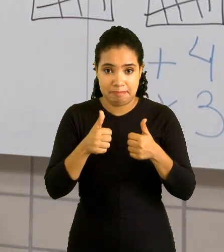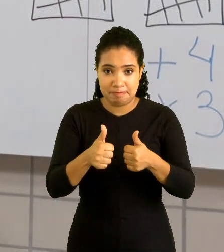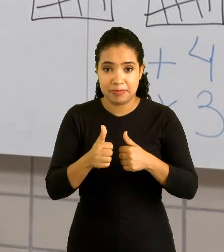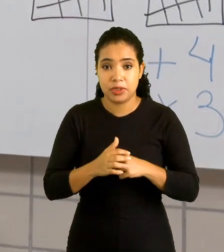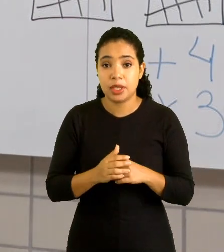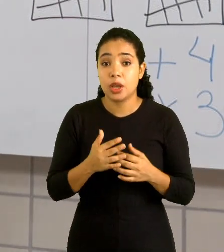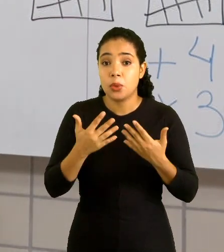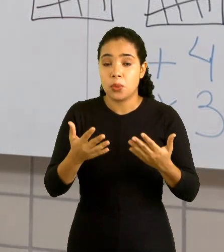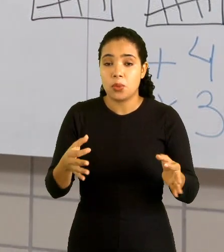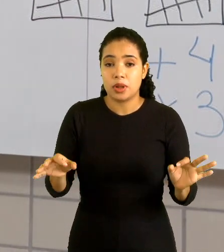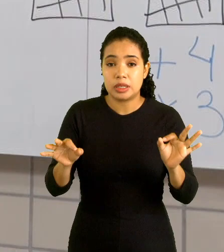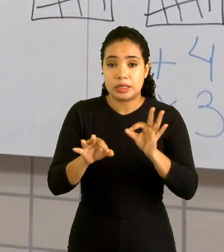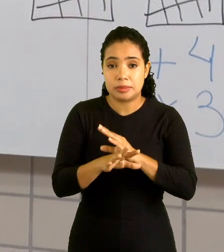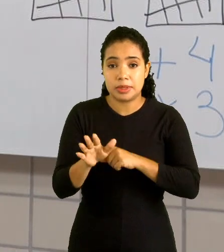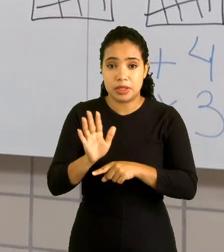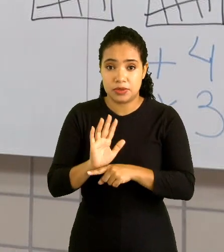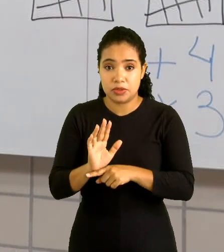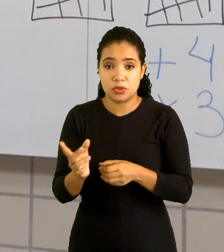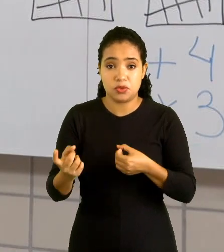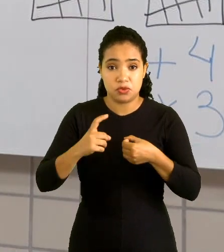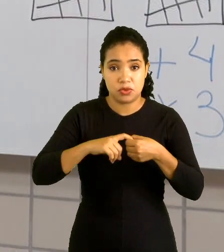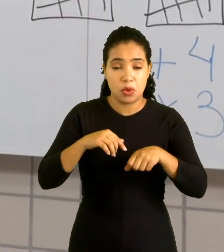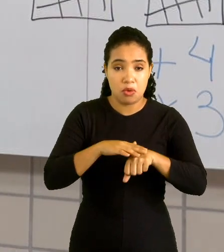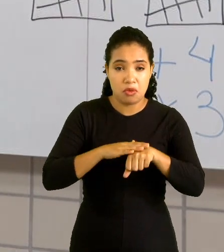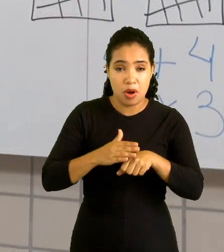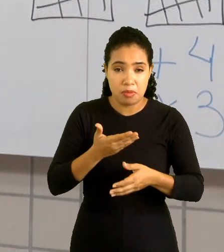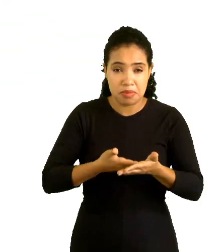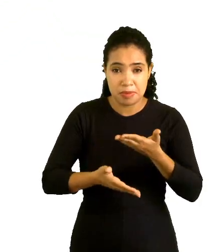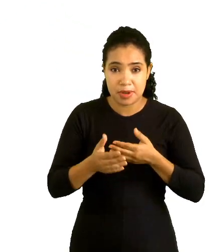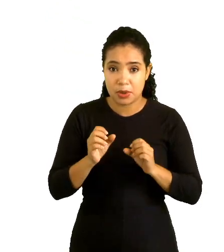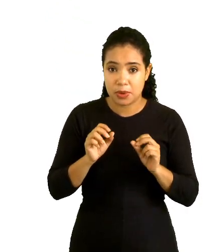Quando terminar o vídeo, a gente volta e conversa mais um pouquinho, ok?